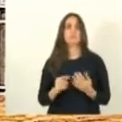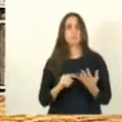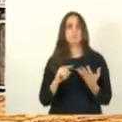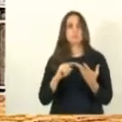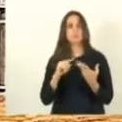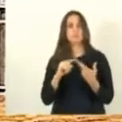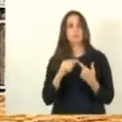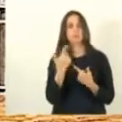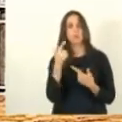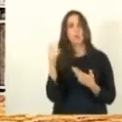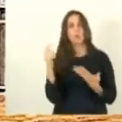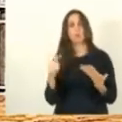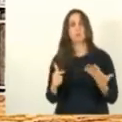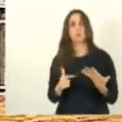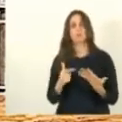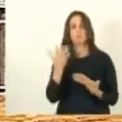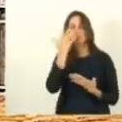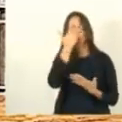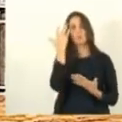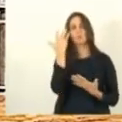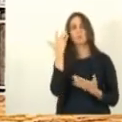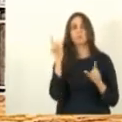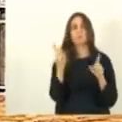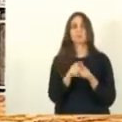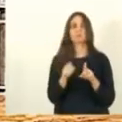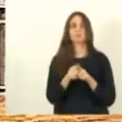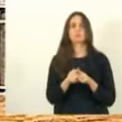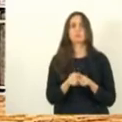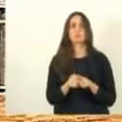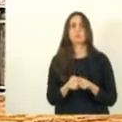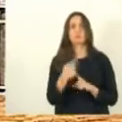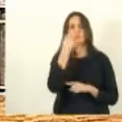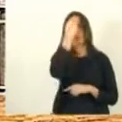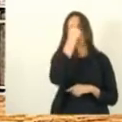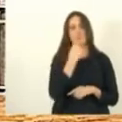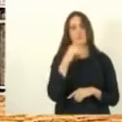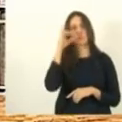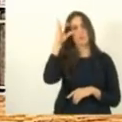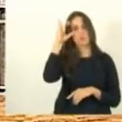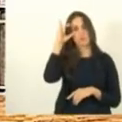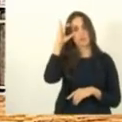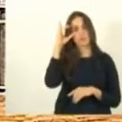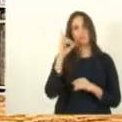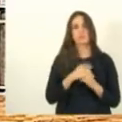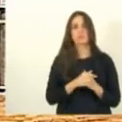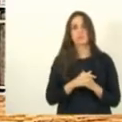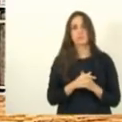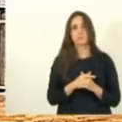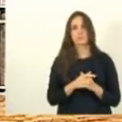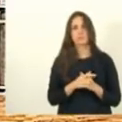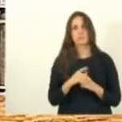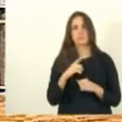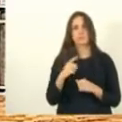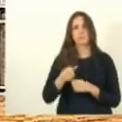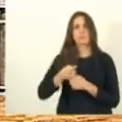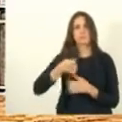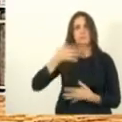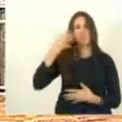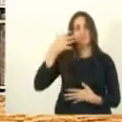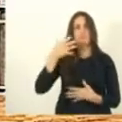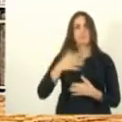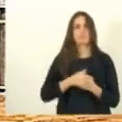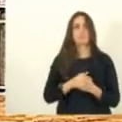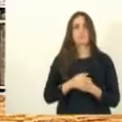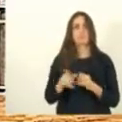inúmeras outras falas de pessoas no perfil dela, onde tem uma parte que ela